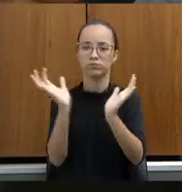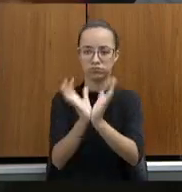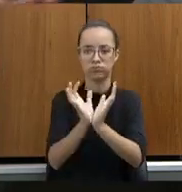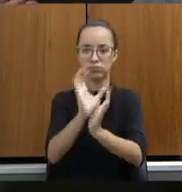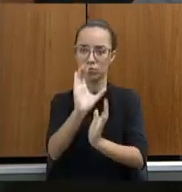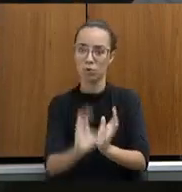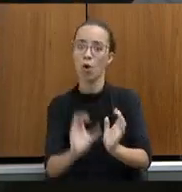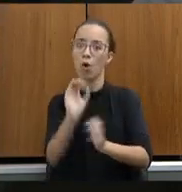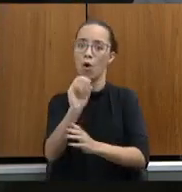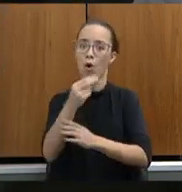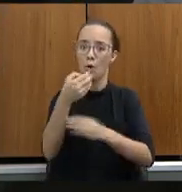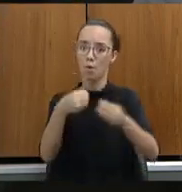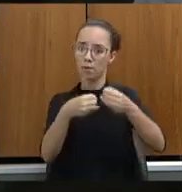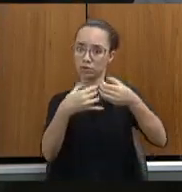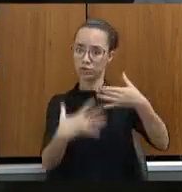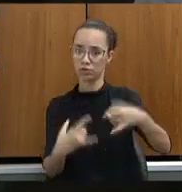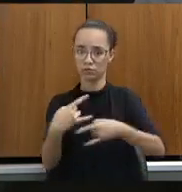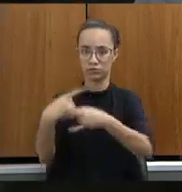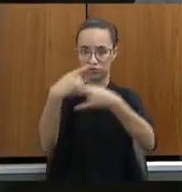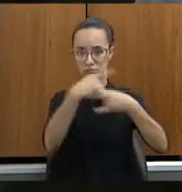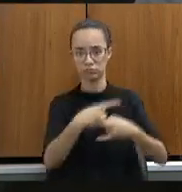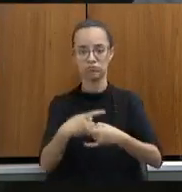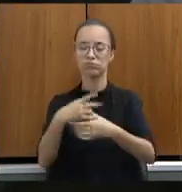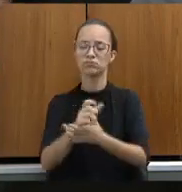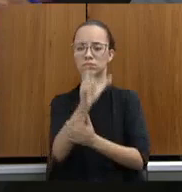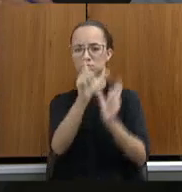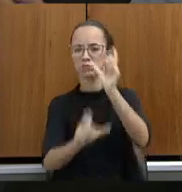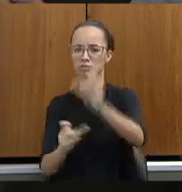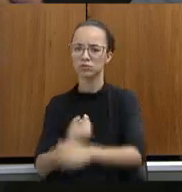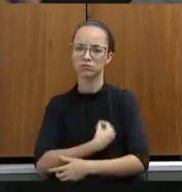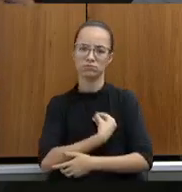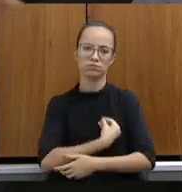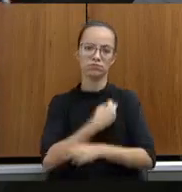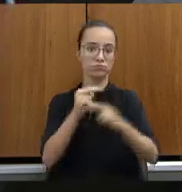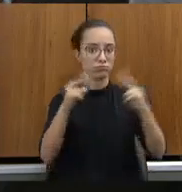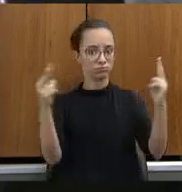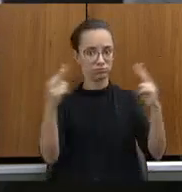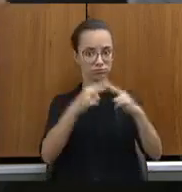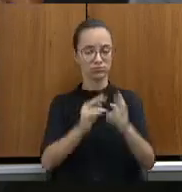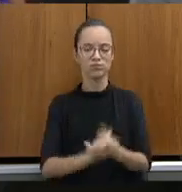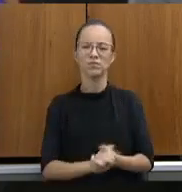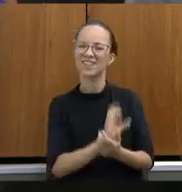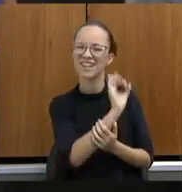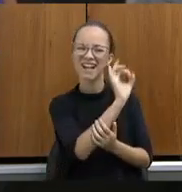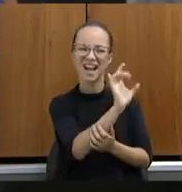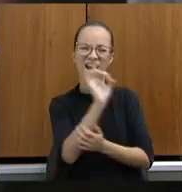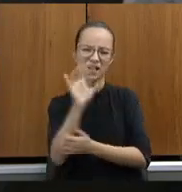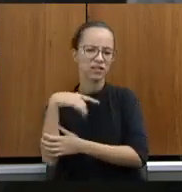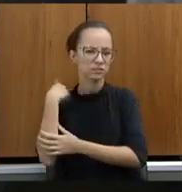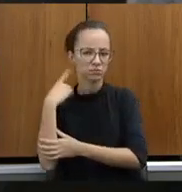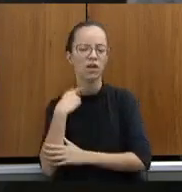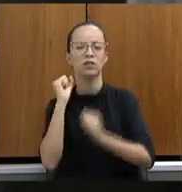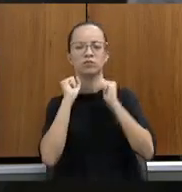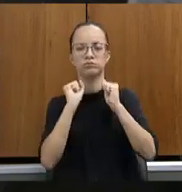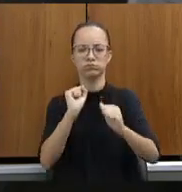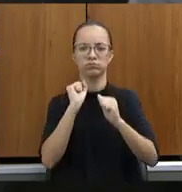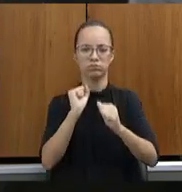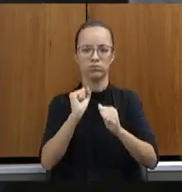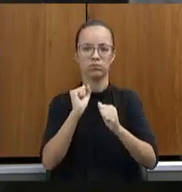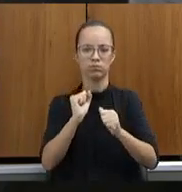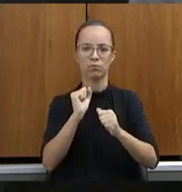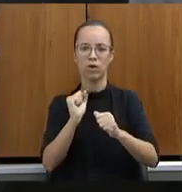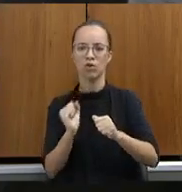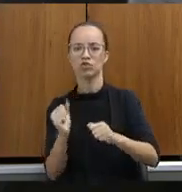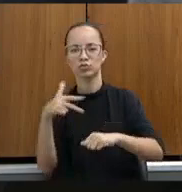ou pelo chat do zoom os que estiverem participando de forma remota cada Deputado poderá fazer uma